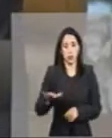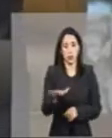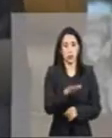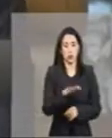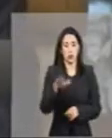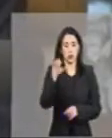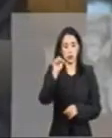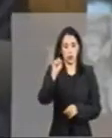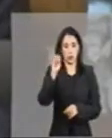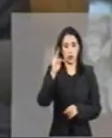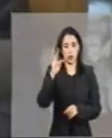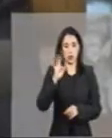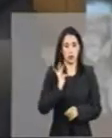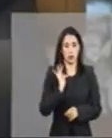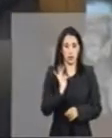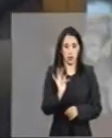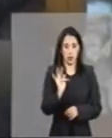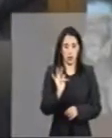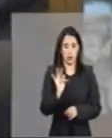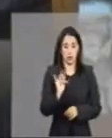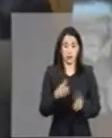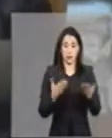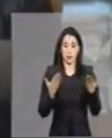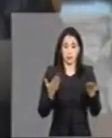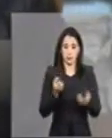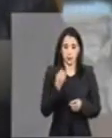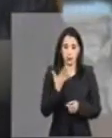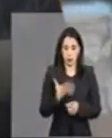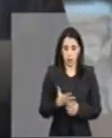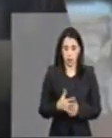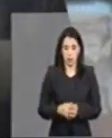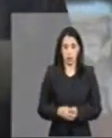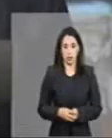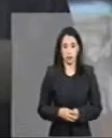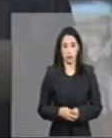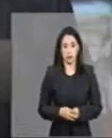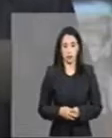Supremo Tribunal Federal. Pois bem,